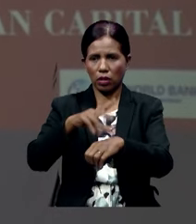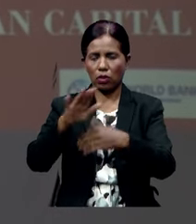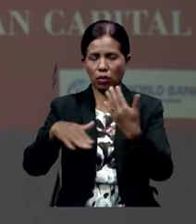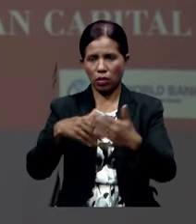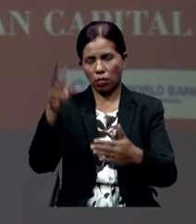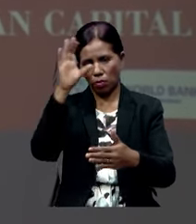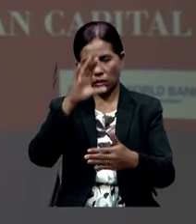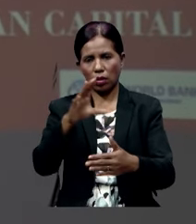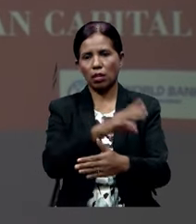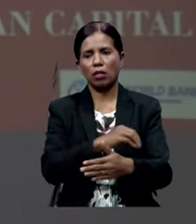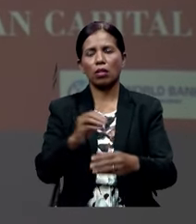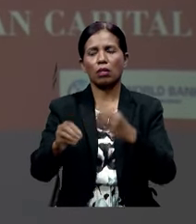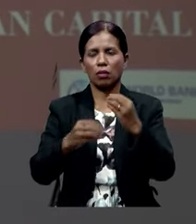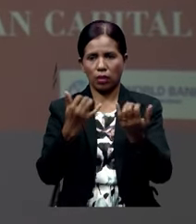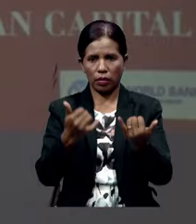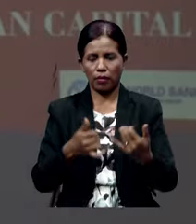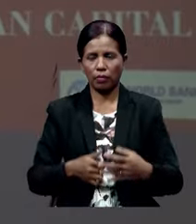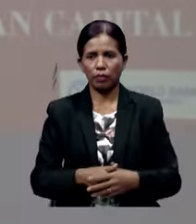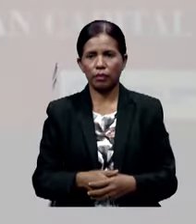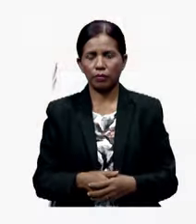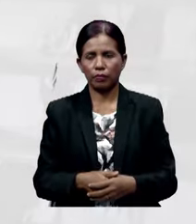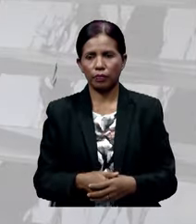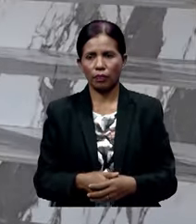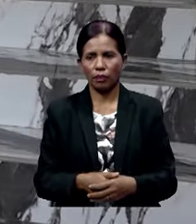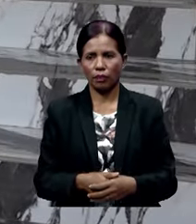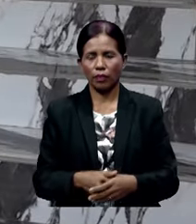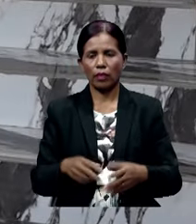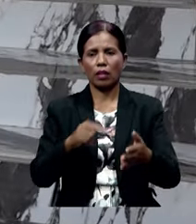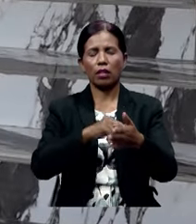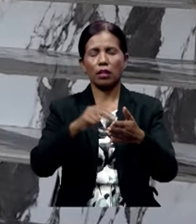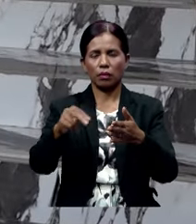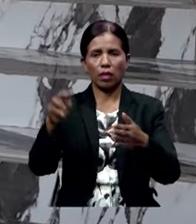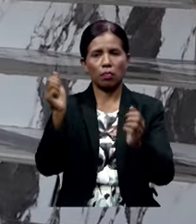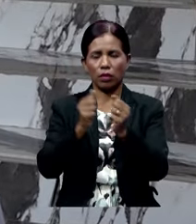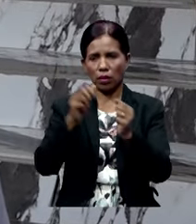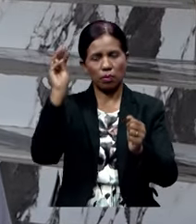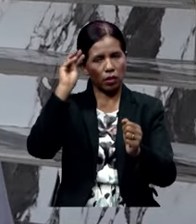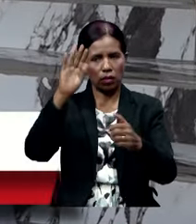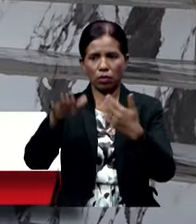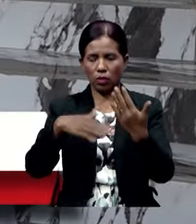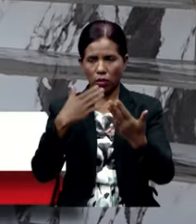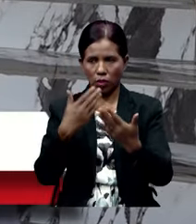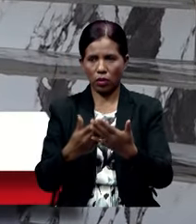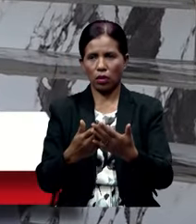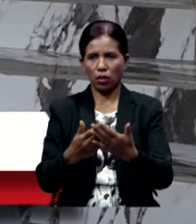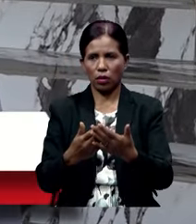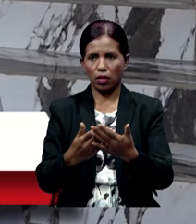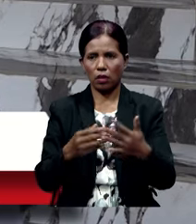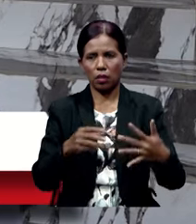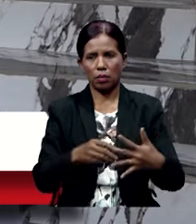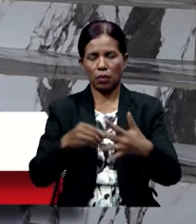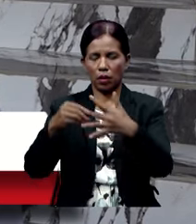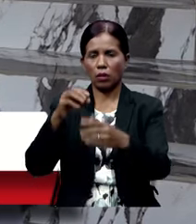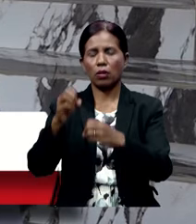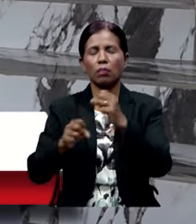busca solução para a questão de Iracneia. E nível interministerial, nevema ka se liu ba assuntos